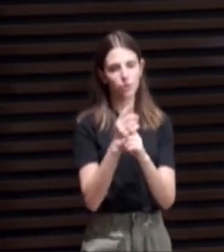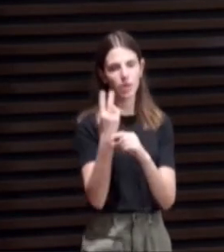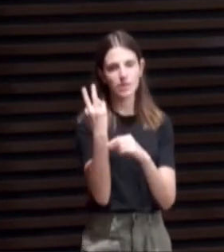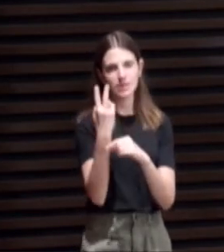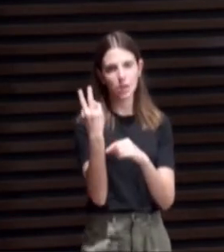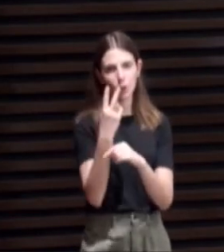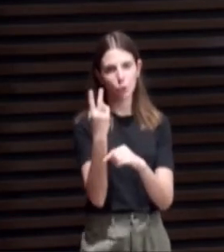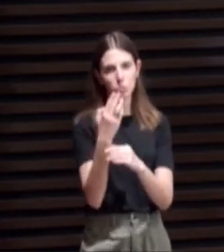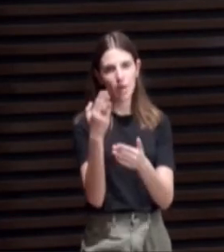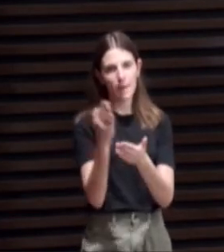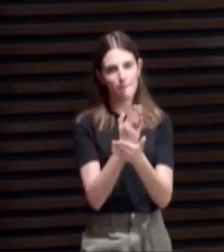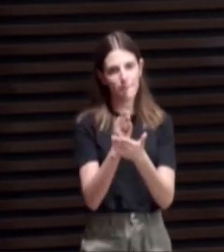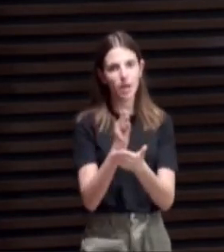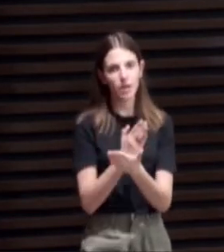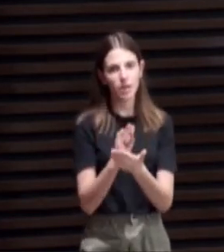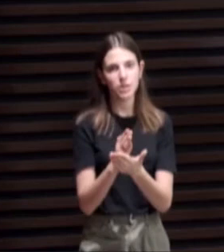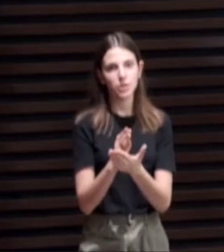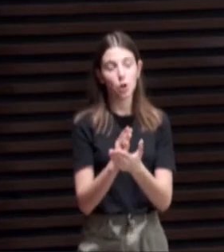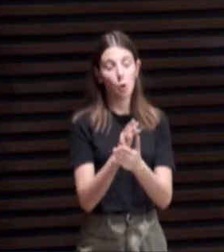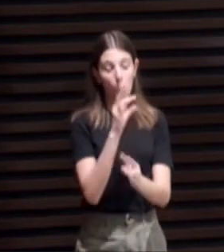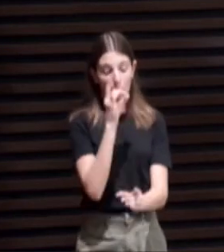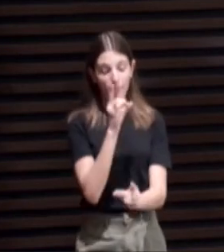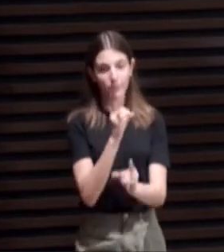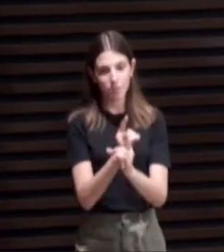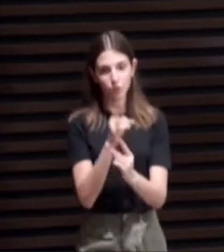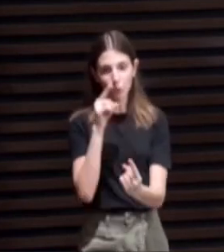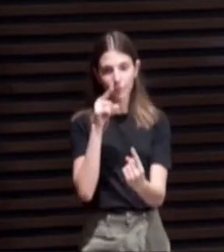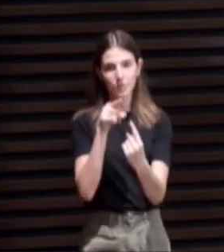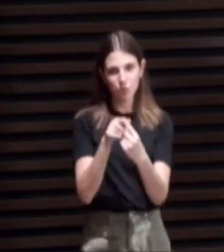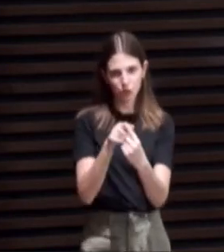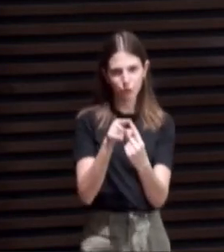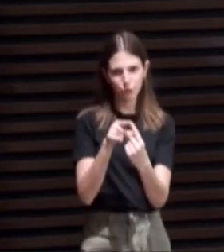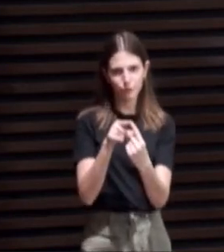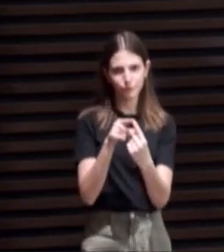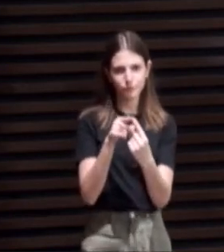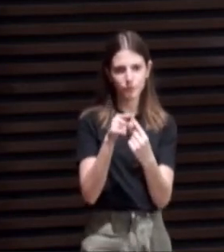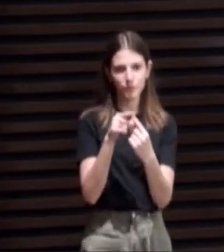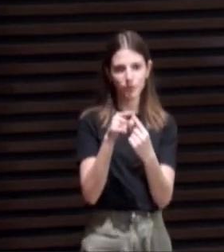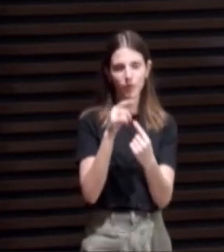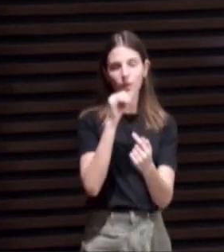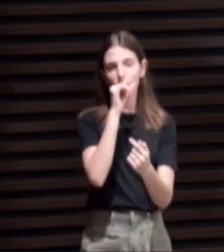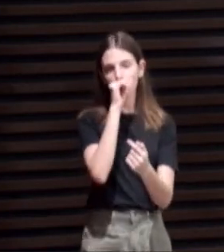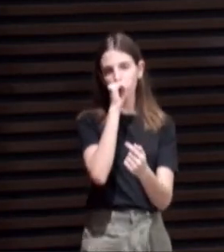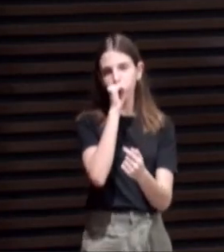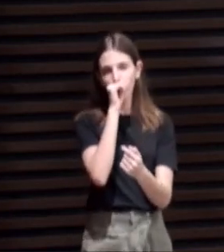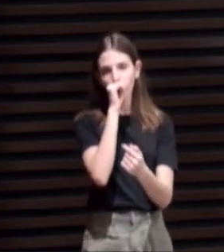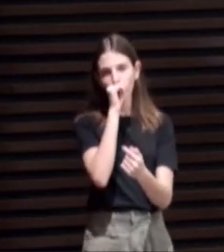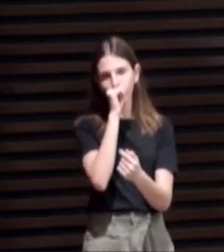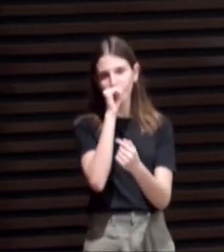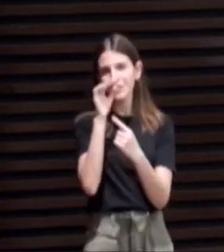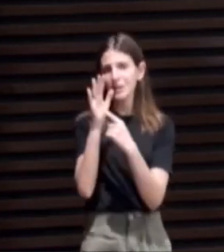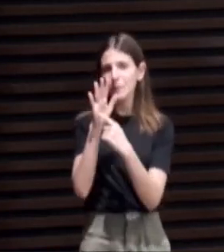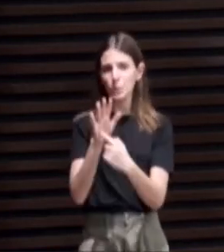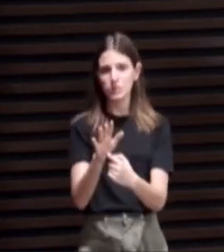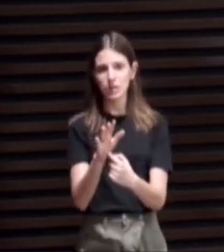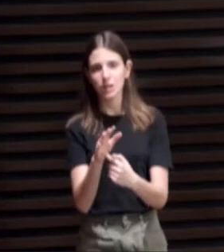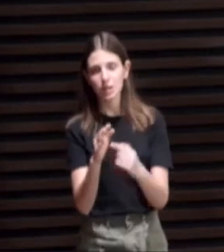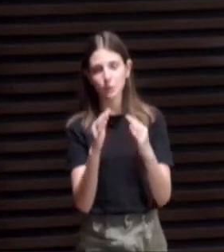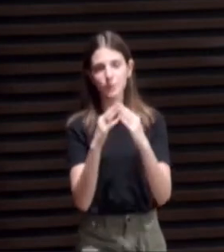livro, o maior objetivo é mostrar que toda uma igreja